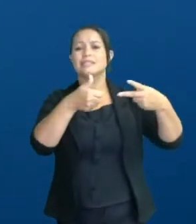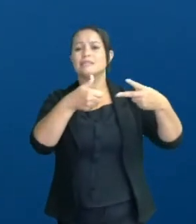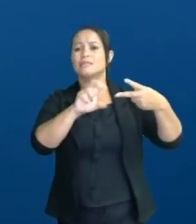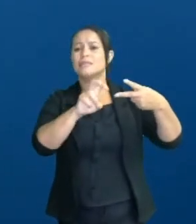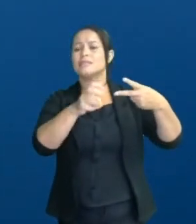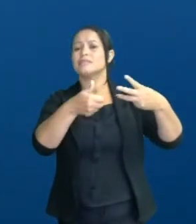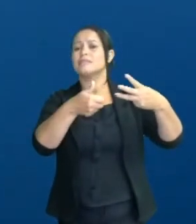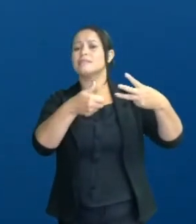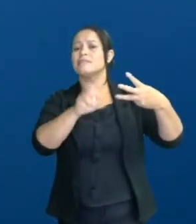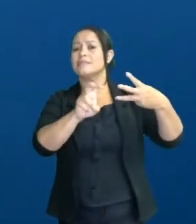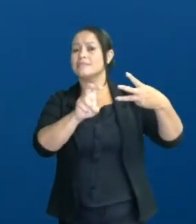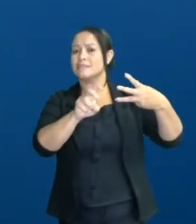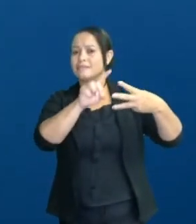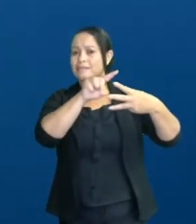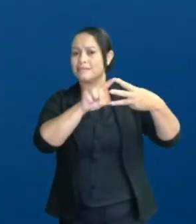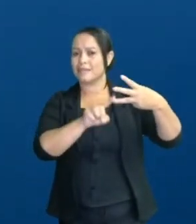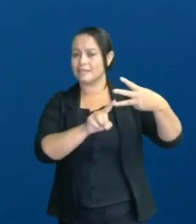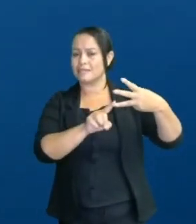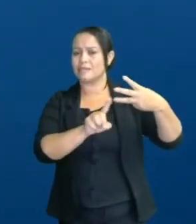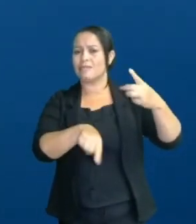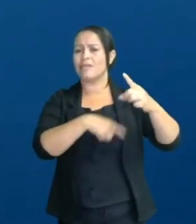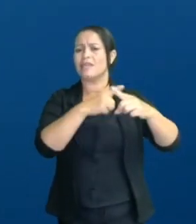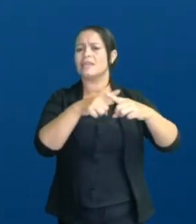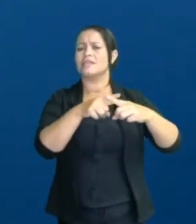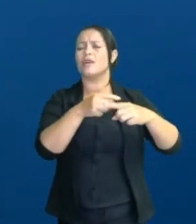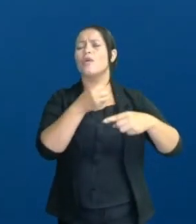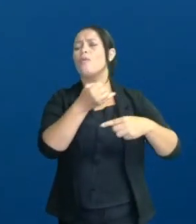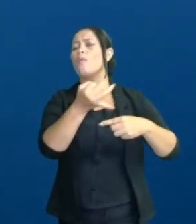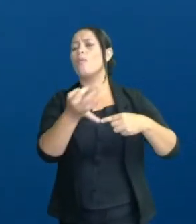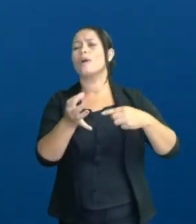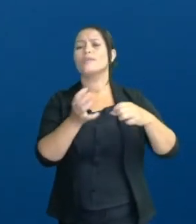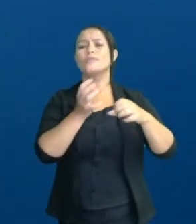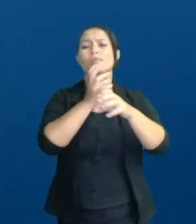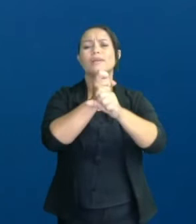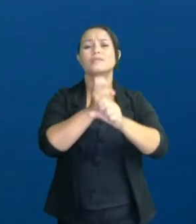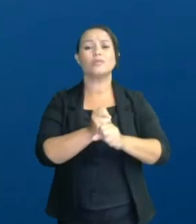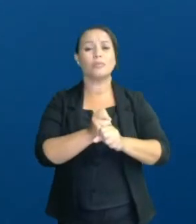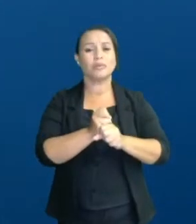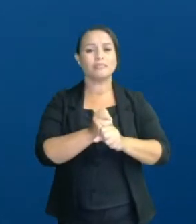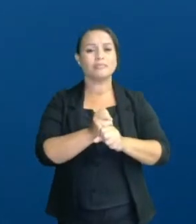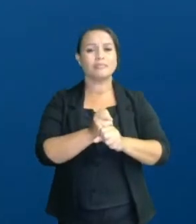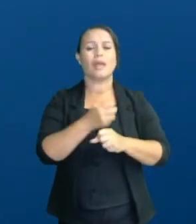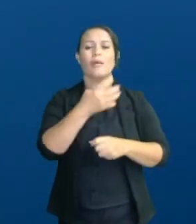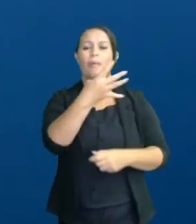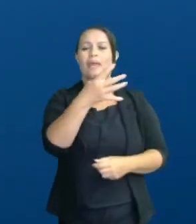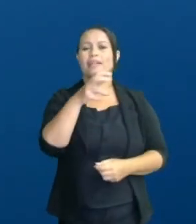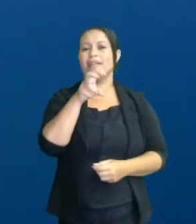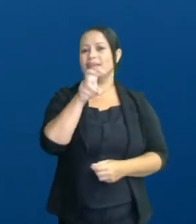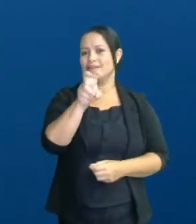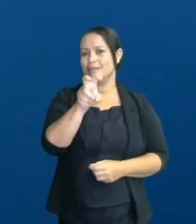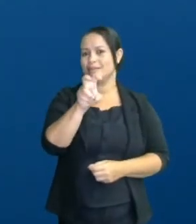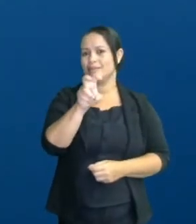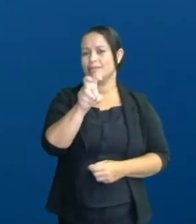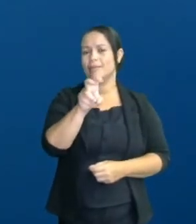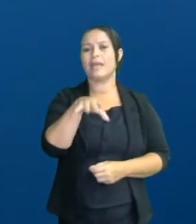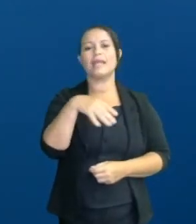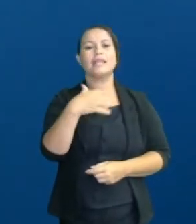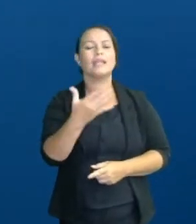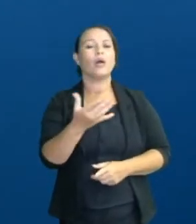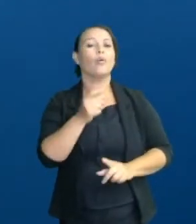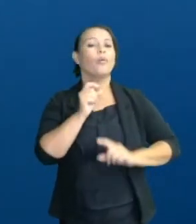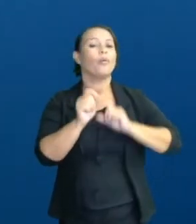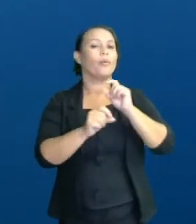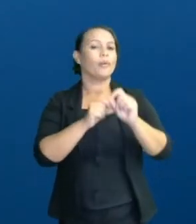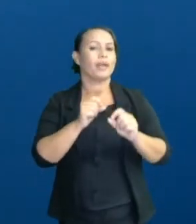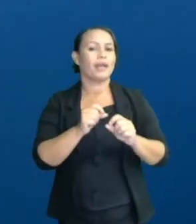mais 15 mais 15. E quanto é 15 mais 15 mais 15? 45, não é mesmo?